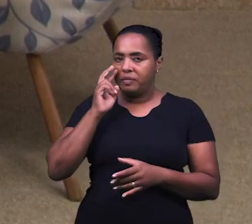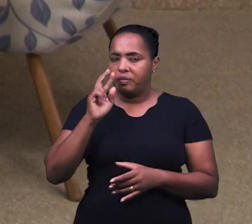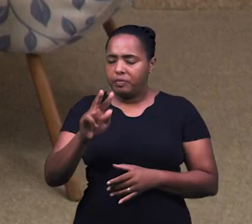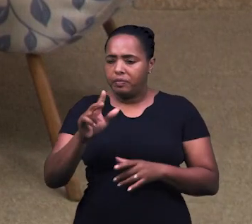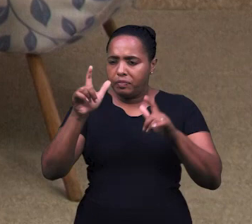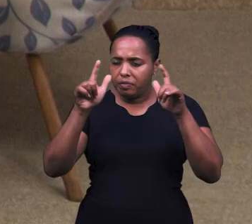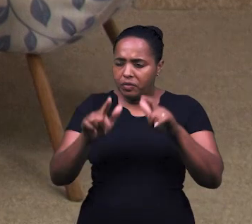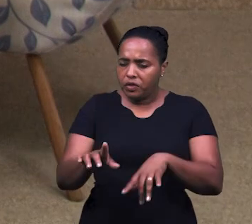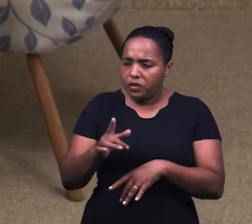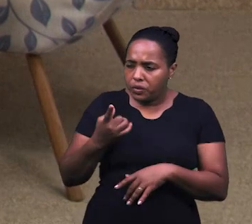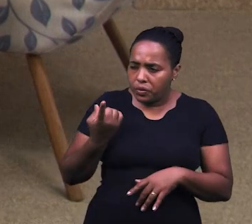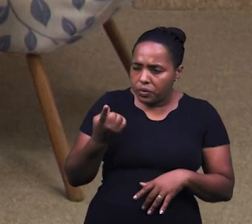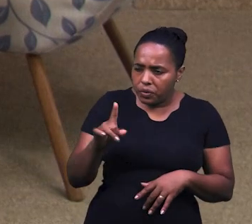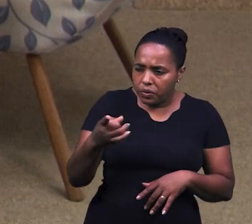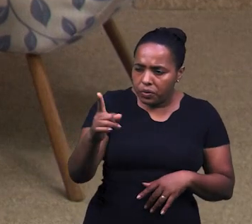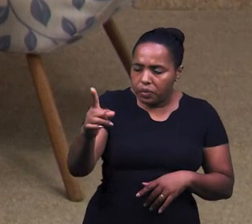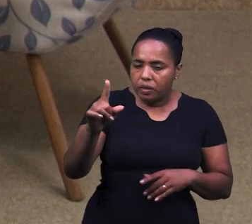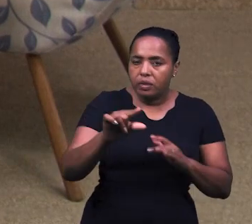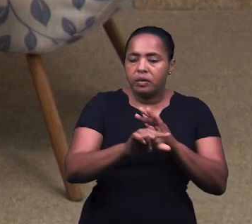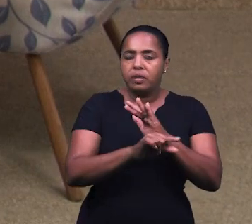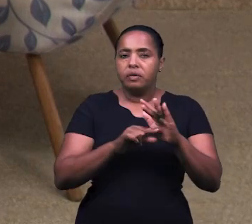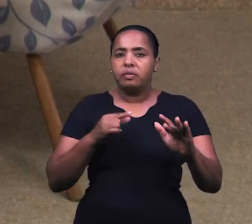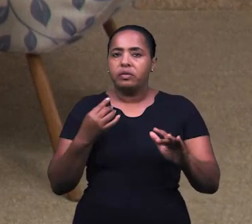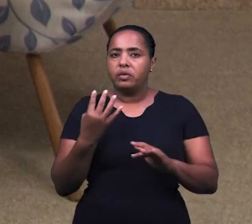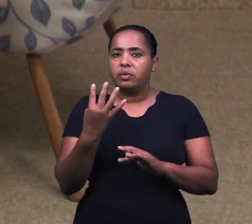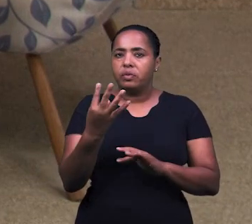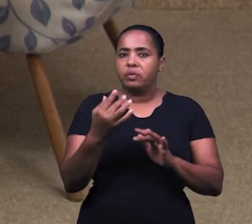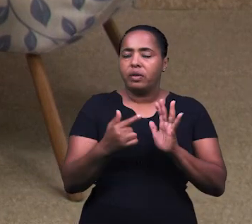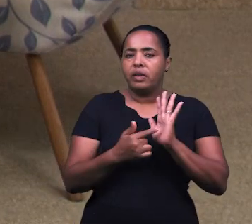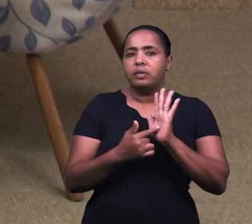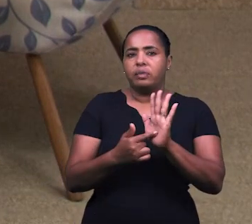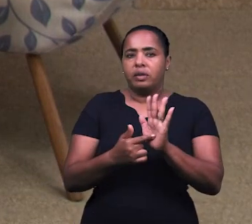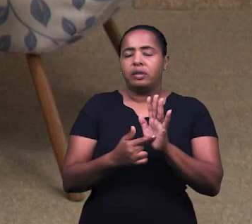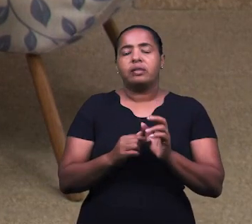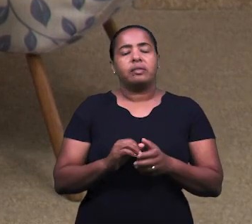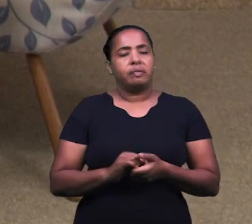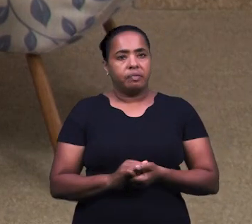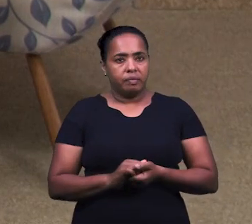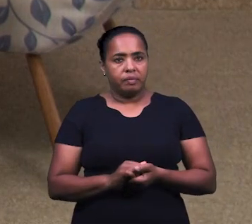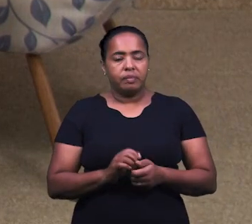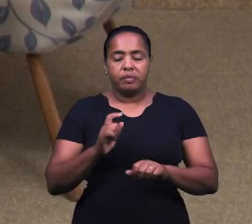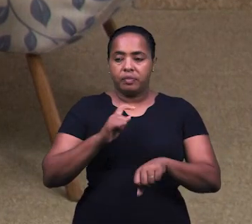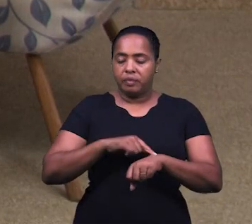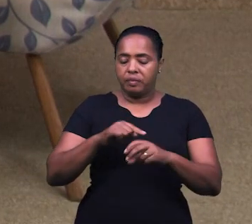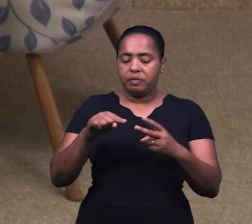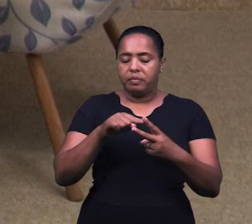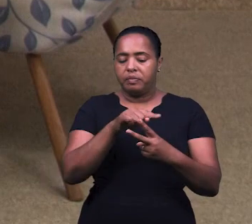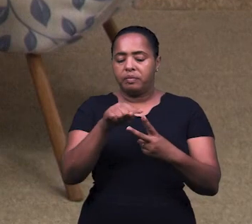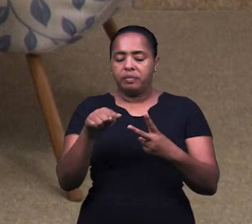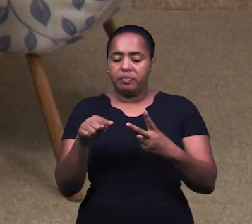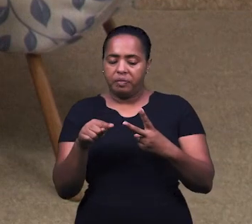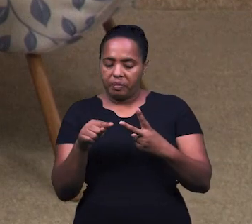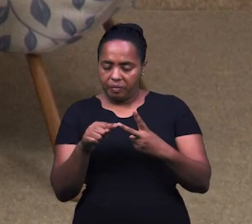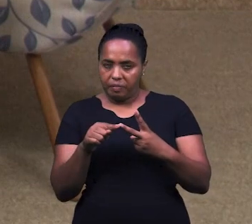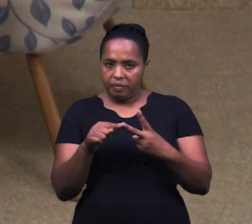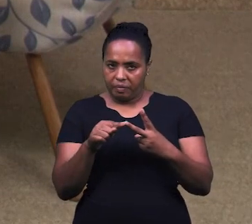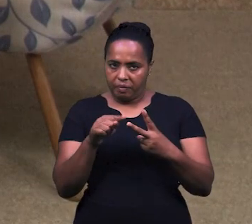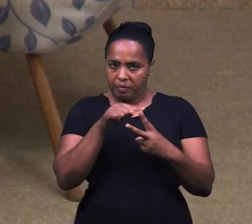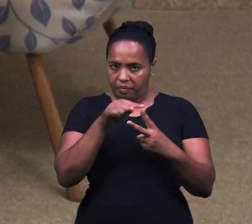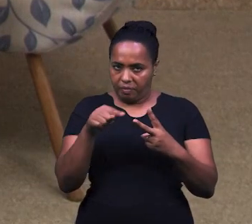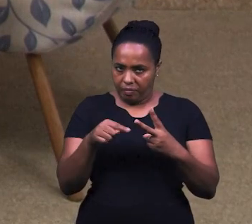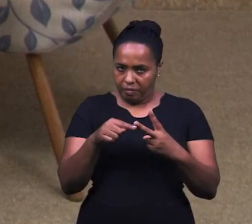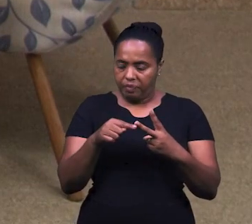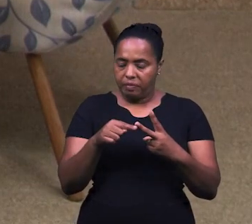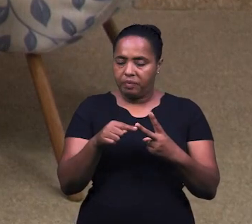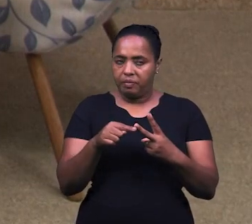viu o lugar de longe. O versículo 4, ele frisa sobre isso. E quando as nossas irmãs, tanto a Ana Carolina